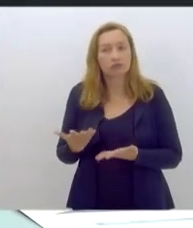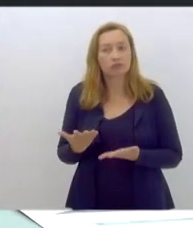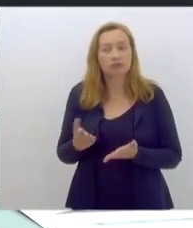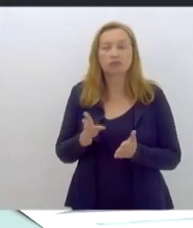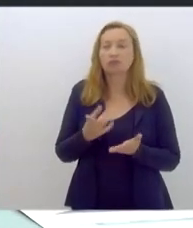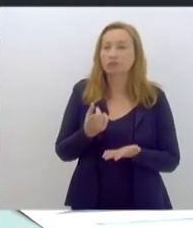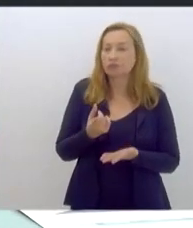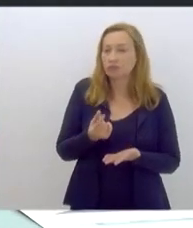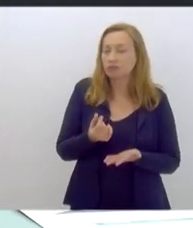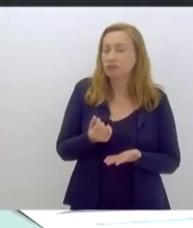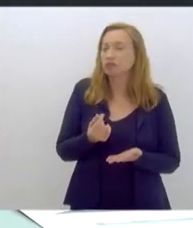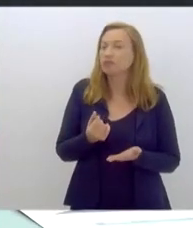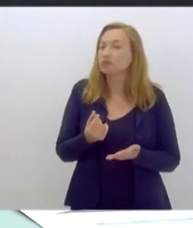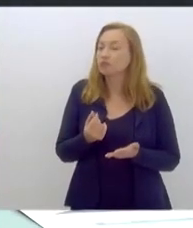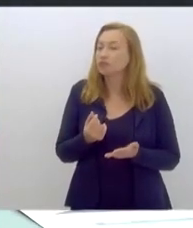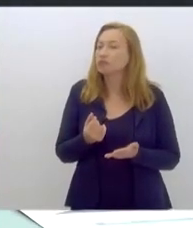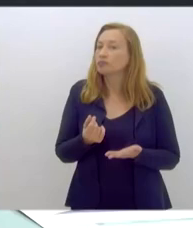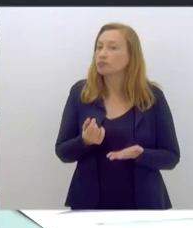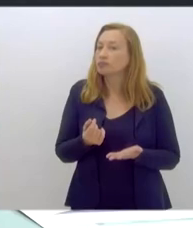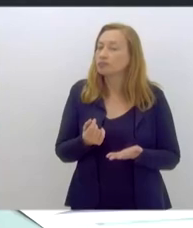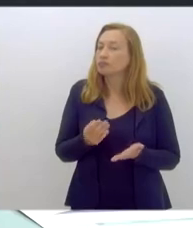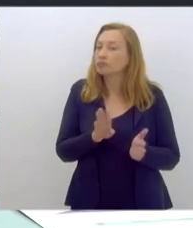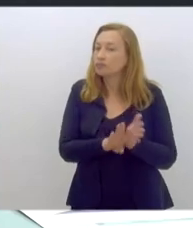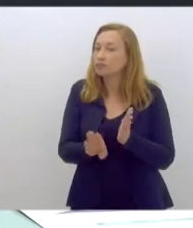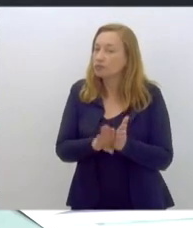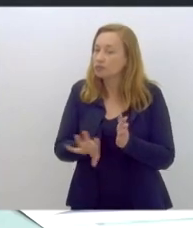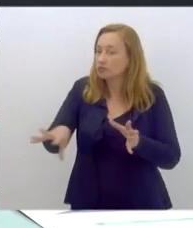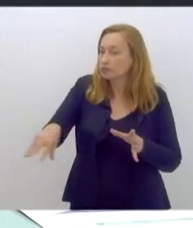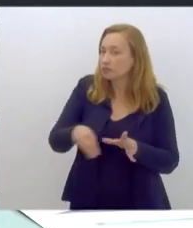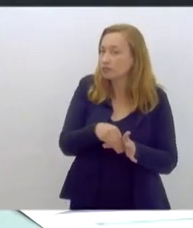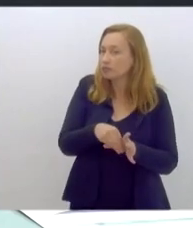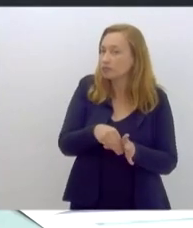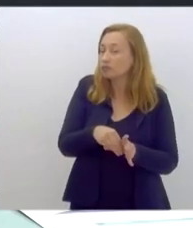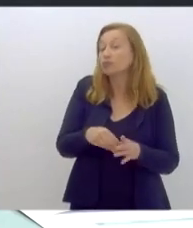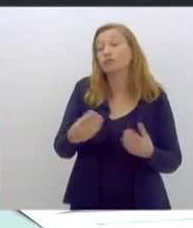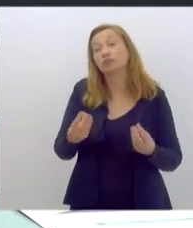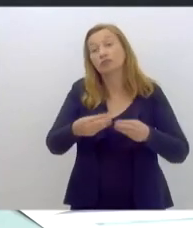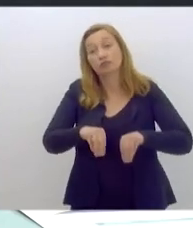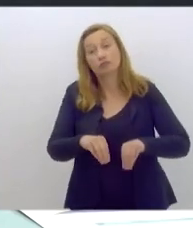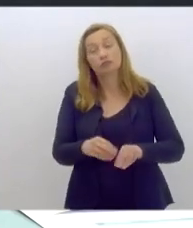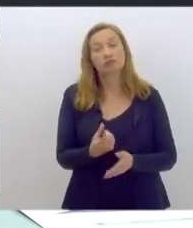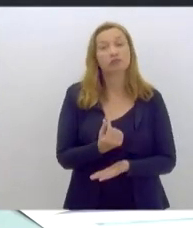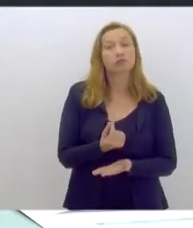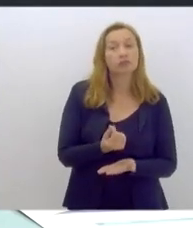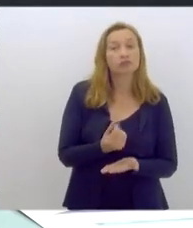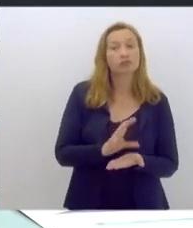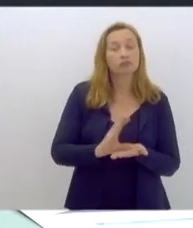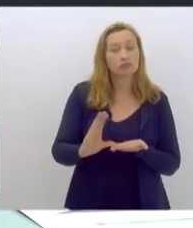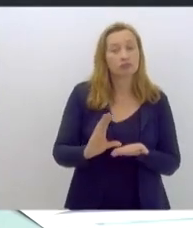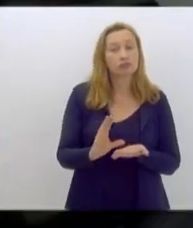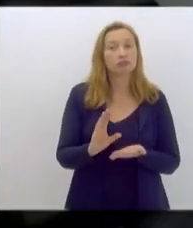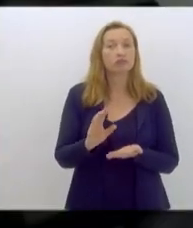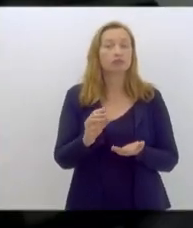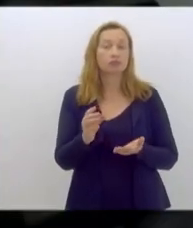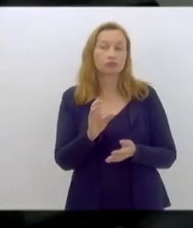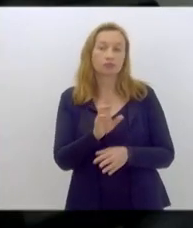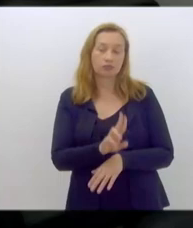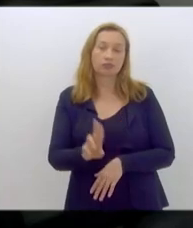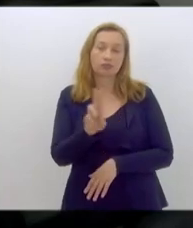da mesma forma você comprometeu o orçamento primário da UERJ